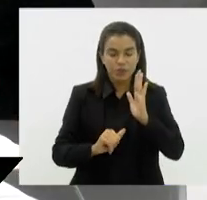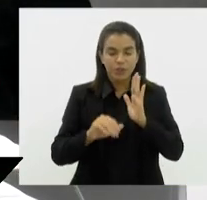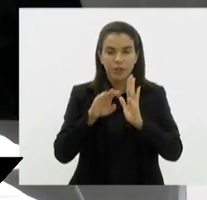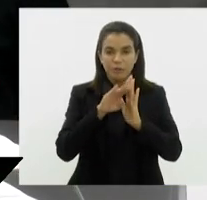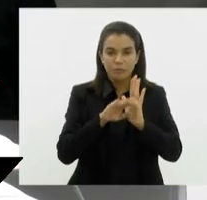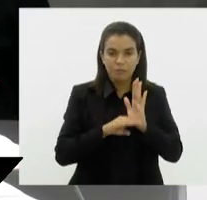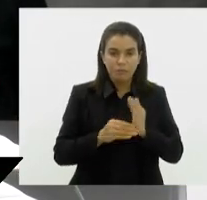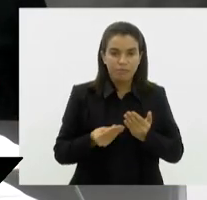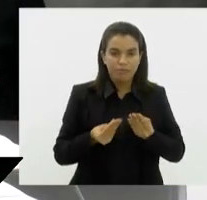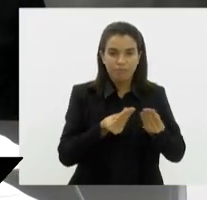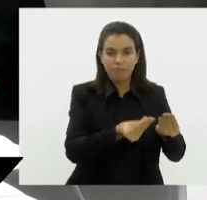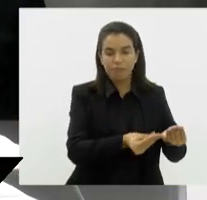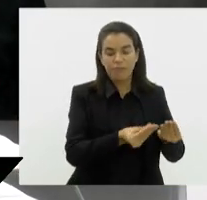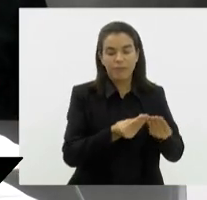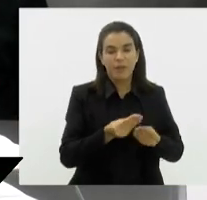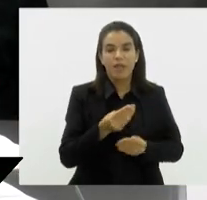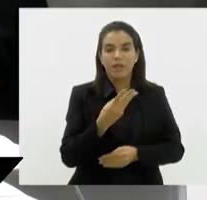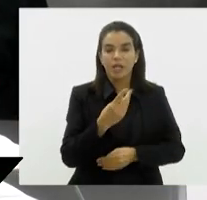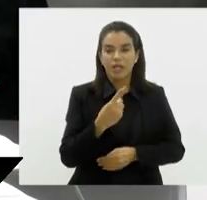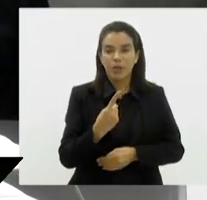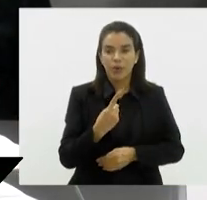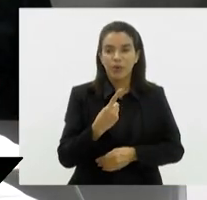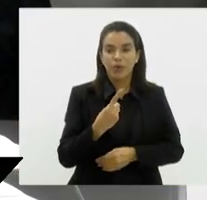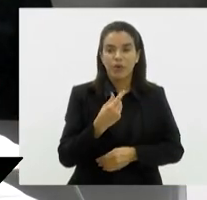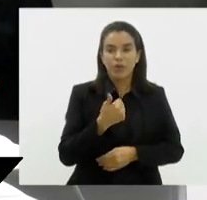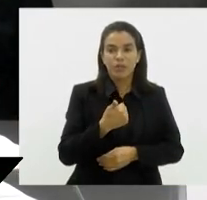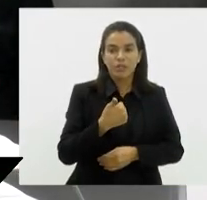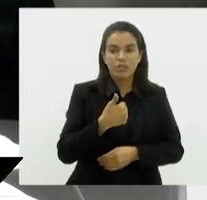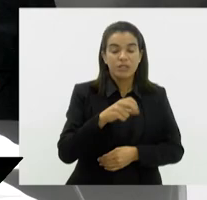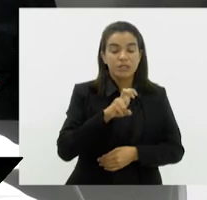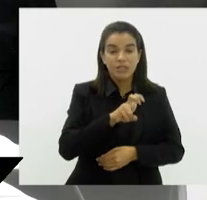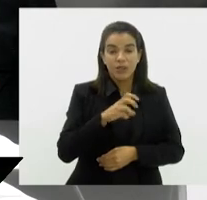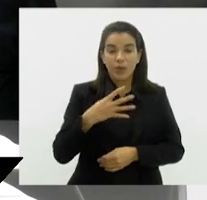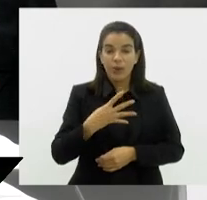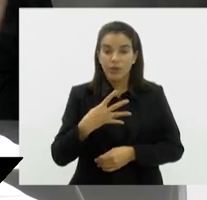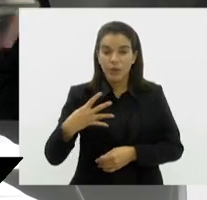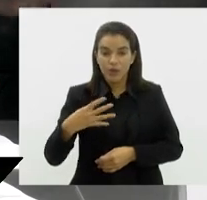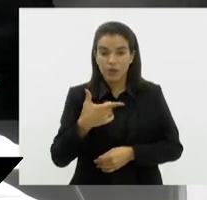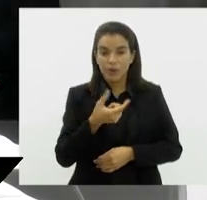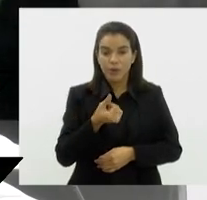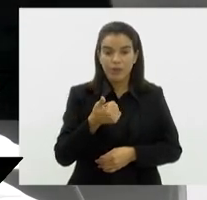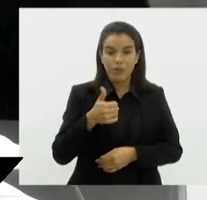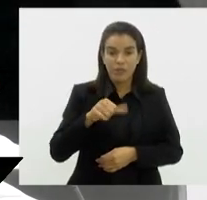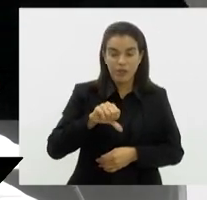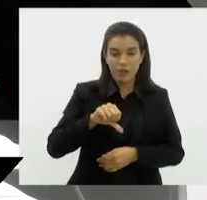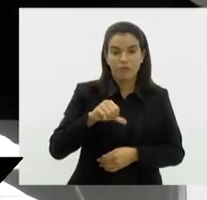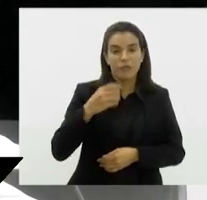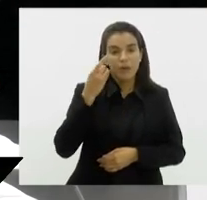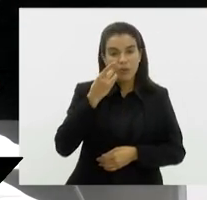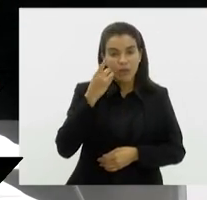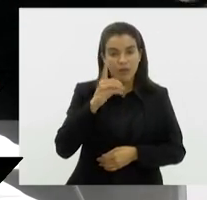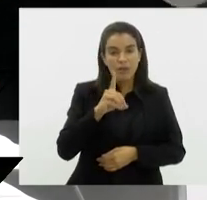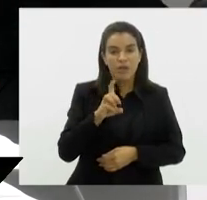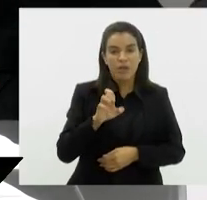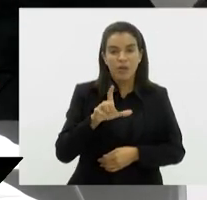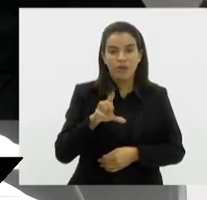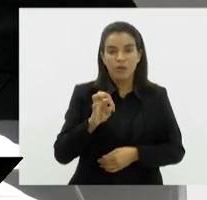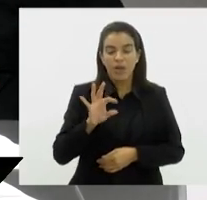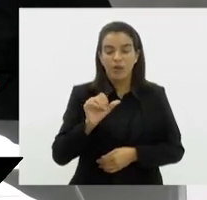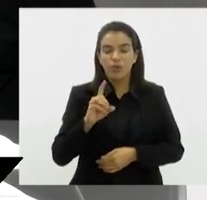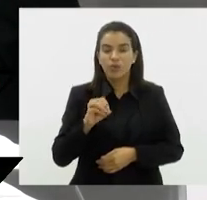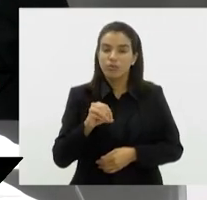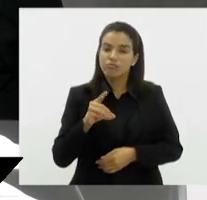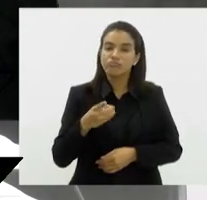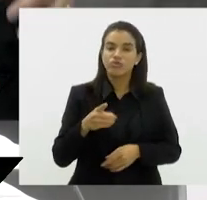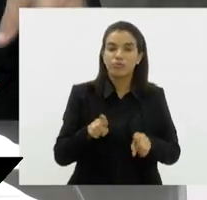vista ao deputado Luiz Paulo. 31 da pauta, projeto de lei 544 de 19, de autoria do deputado doutor Deodalto, que dispõe sobre a recondução de